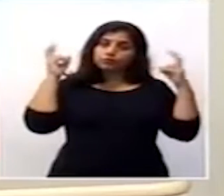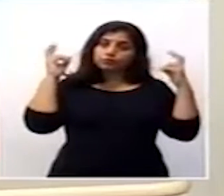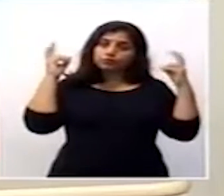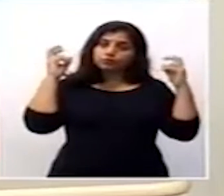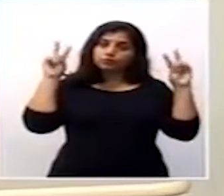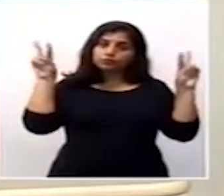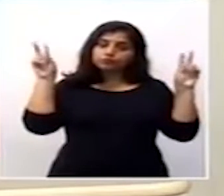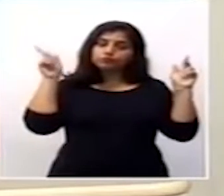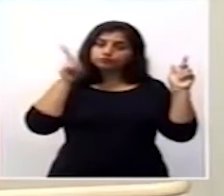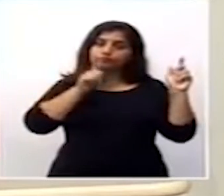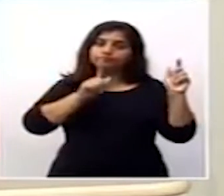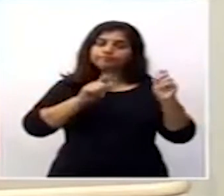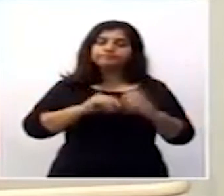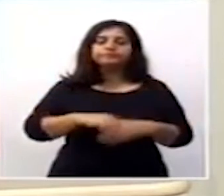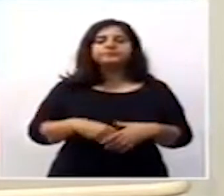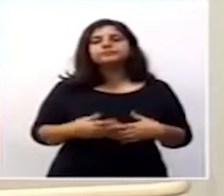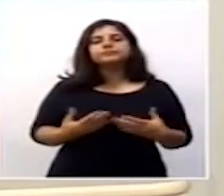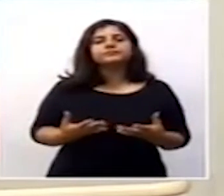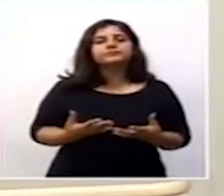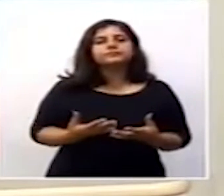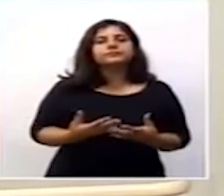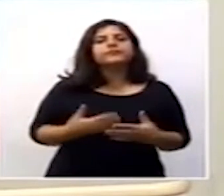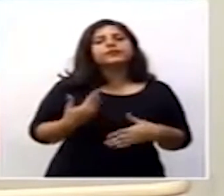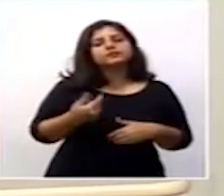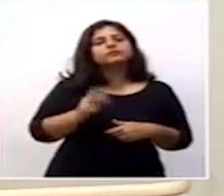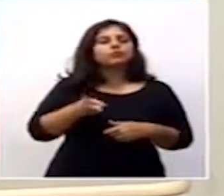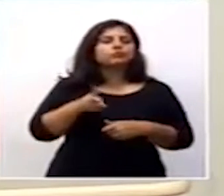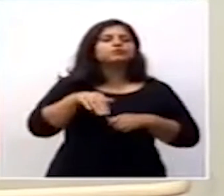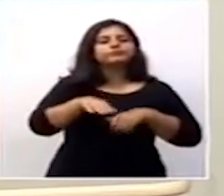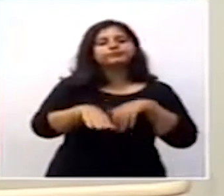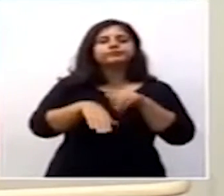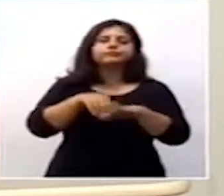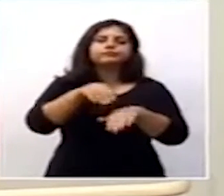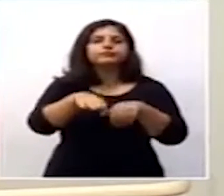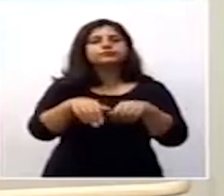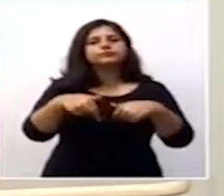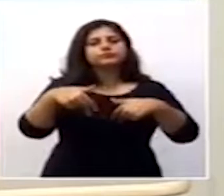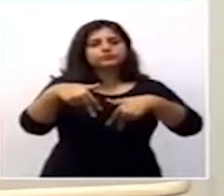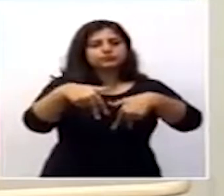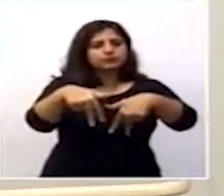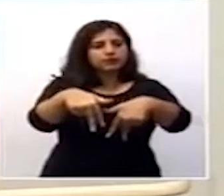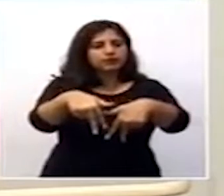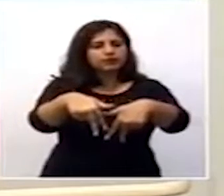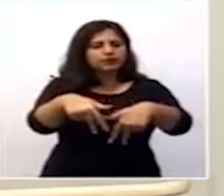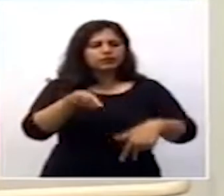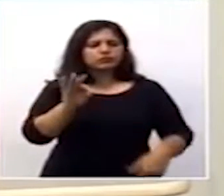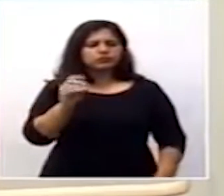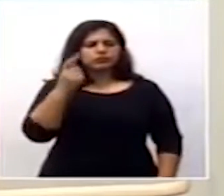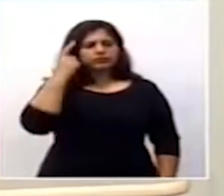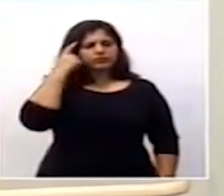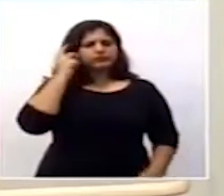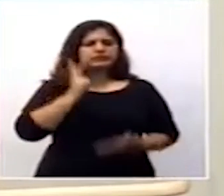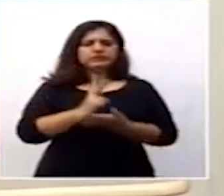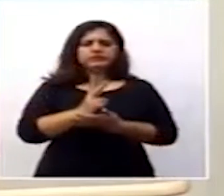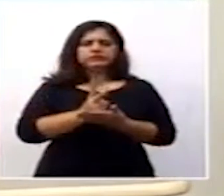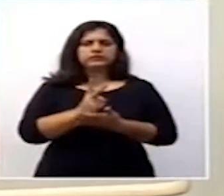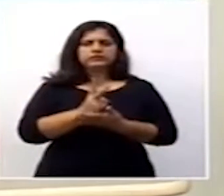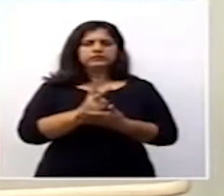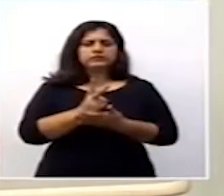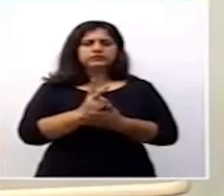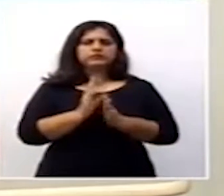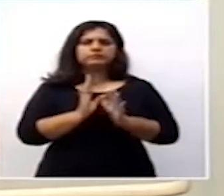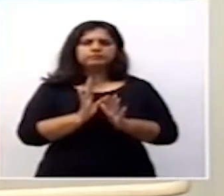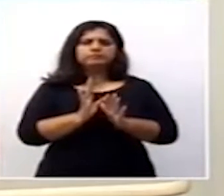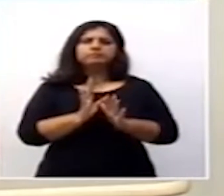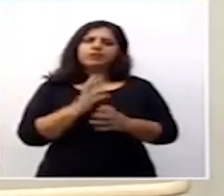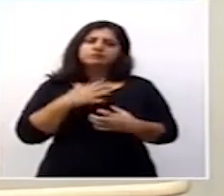ouvidos. E assim eles seguiram o caminho deles. Tonho ficou cismado, né, com a situação,